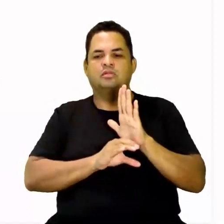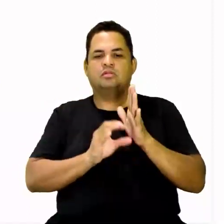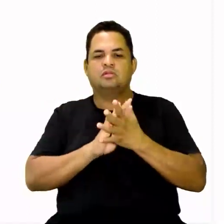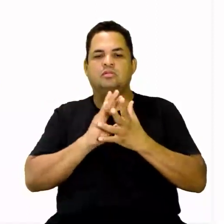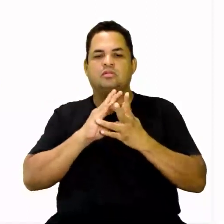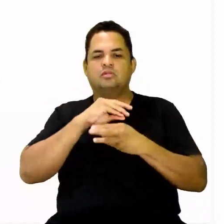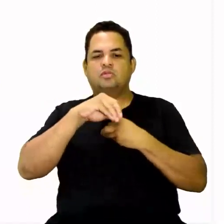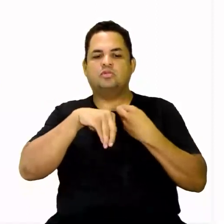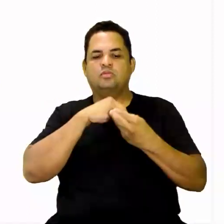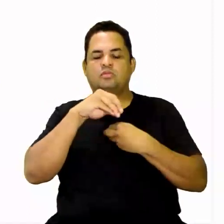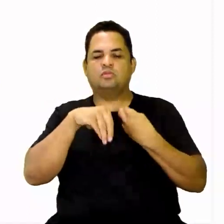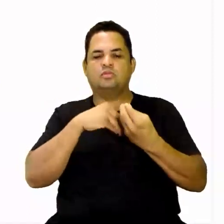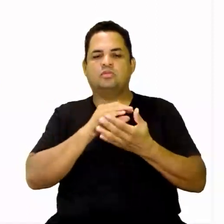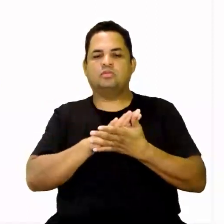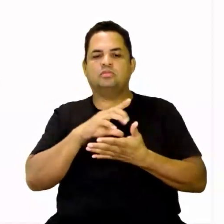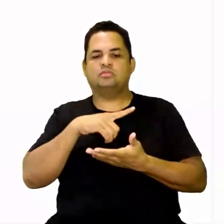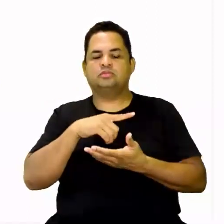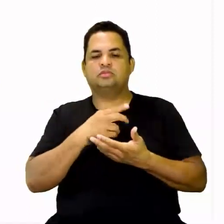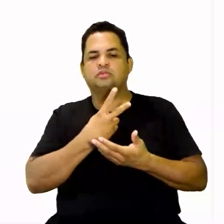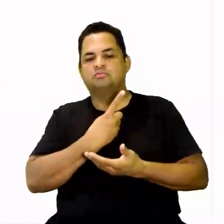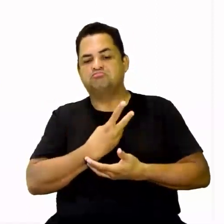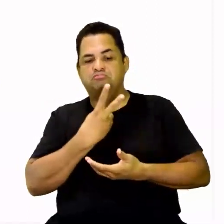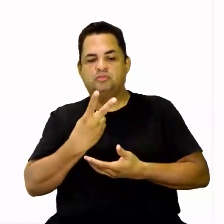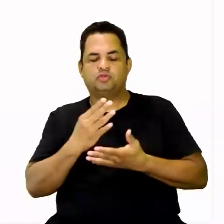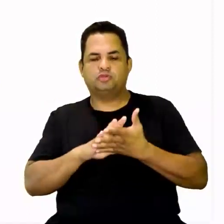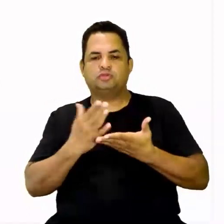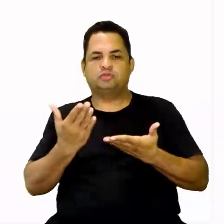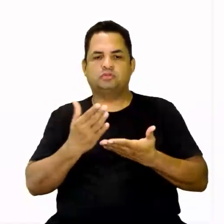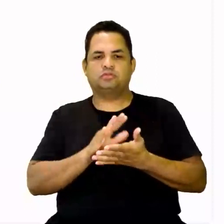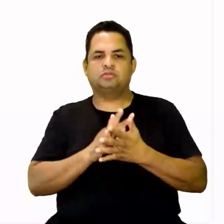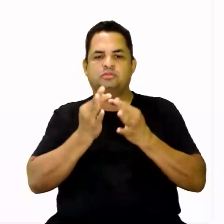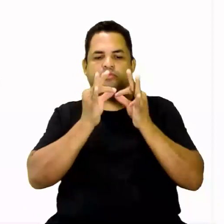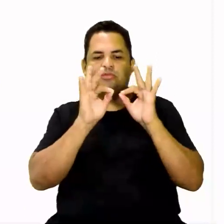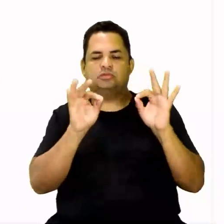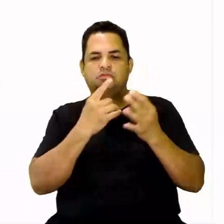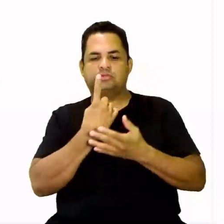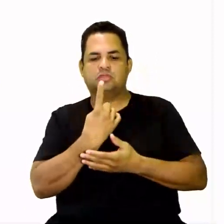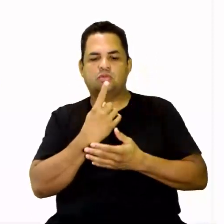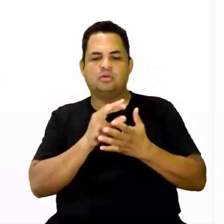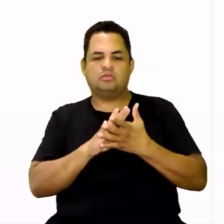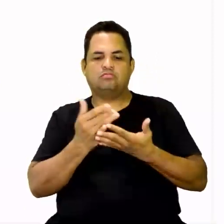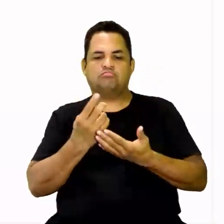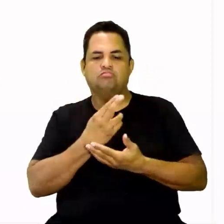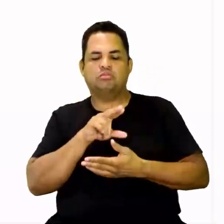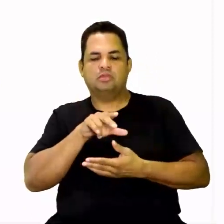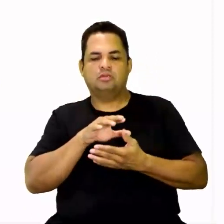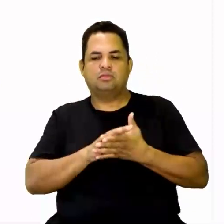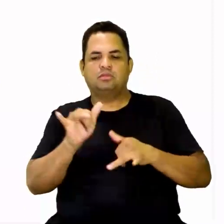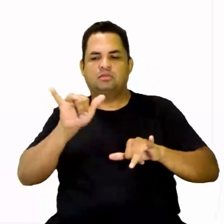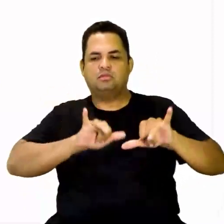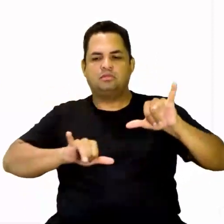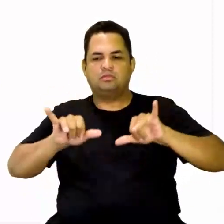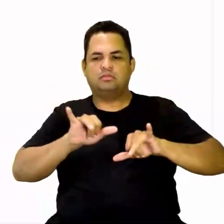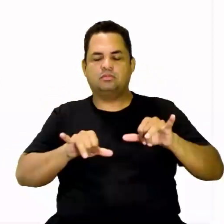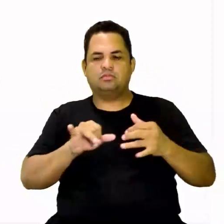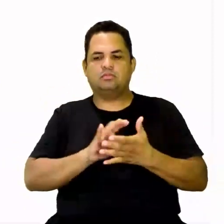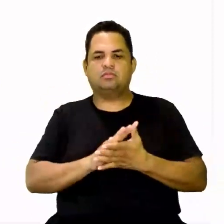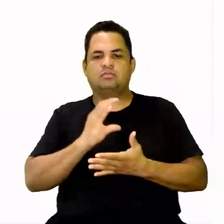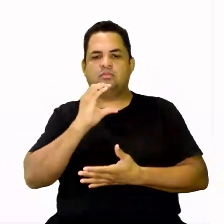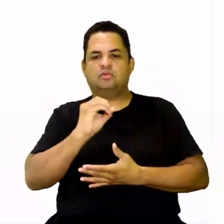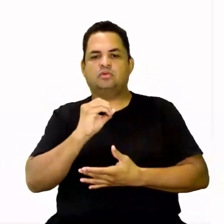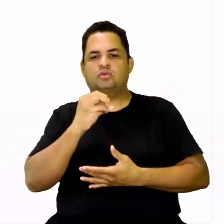tá certo? E as substâncias simples não, são formadas por o mesmo elemento químico. E nós vimos ainda, O2